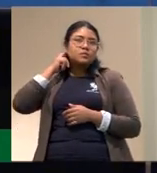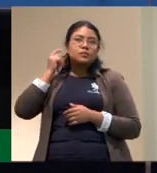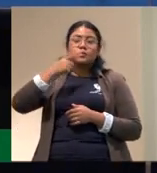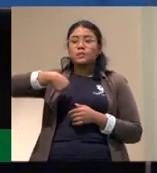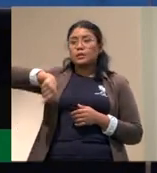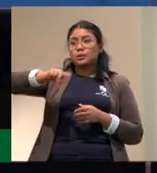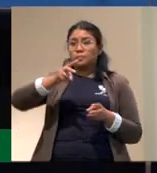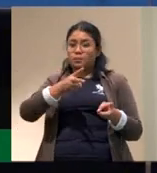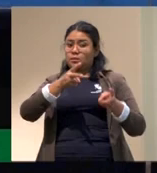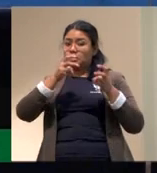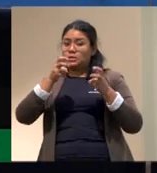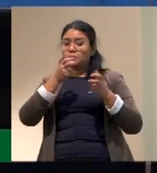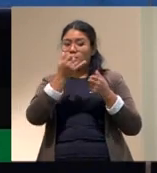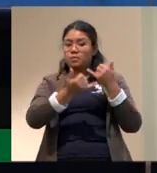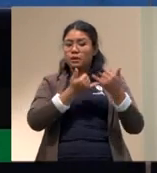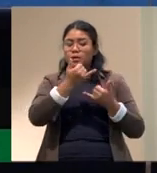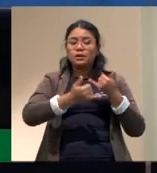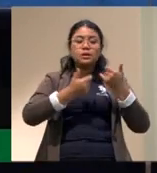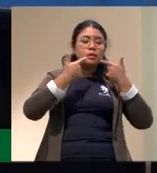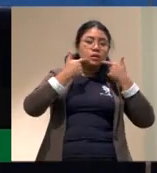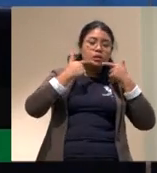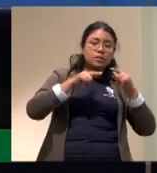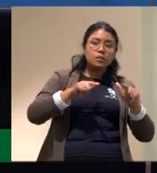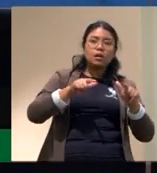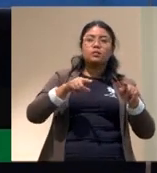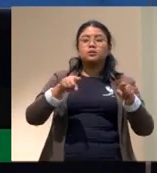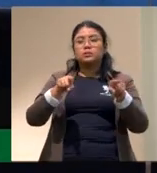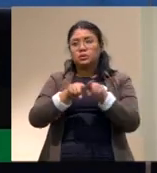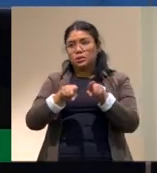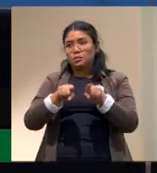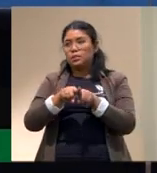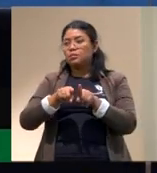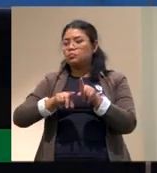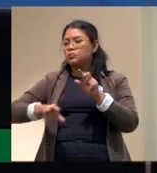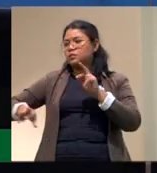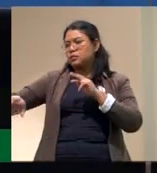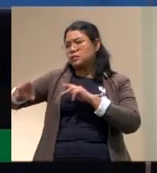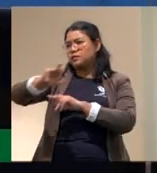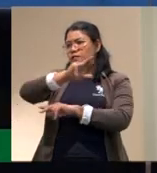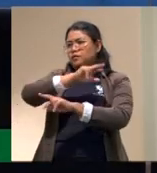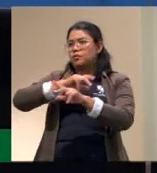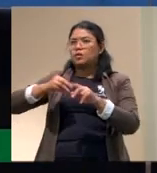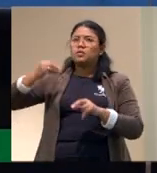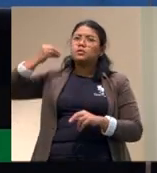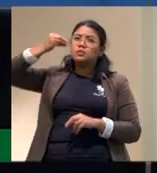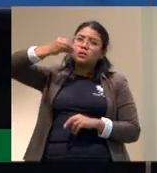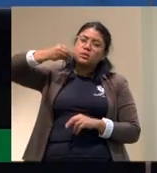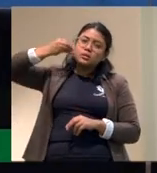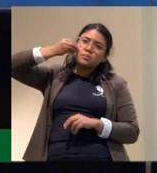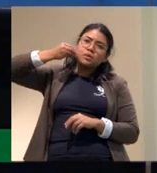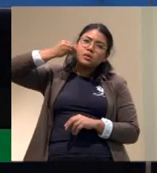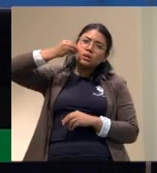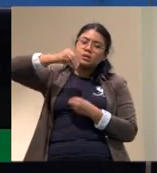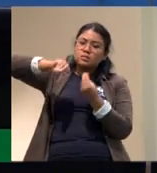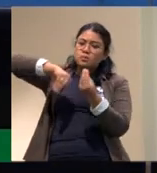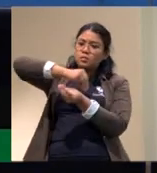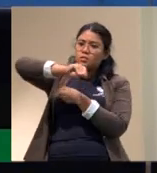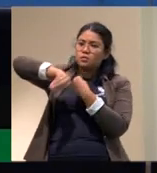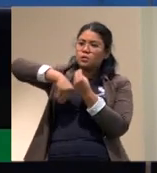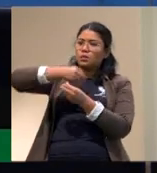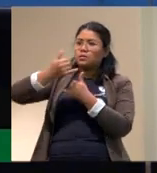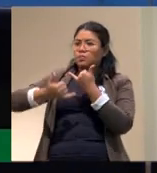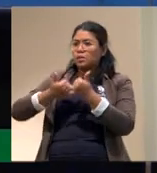crianças, as linguagens e os diferentes âmbitos de experiência envolvida nessas brincadeiras para